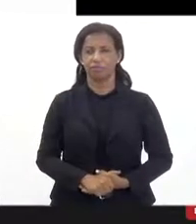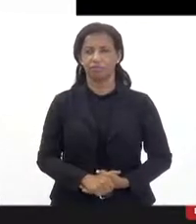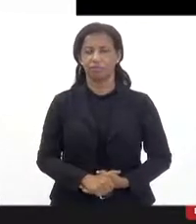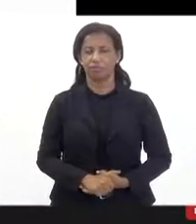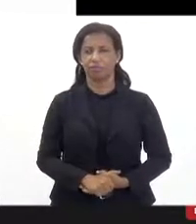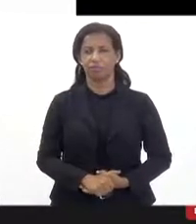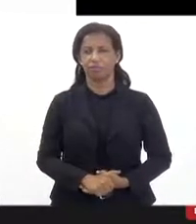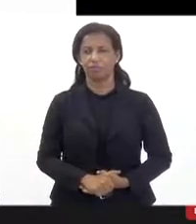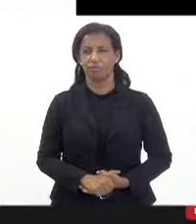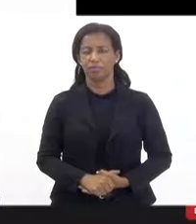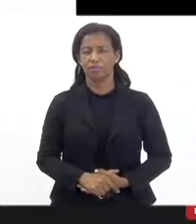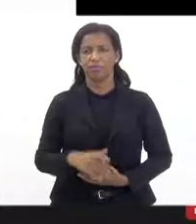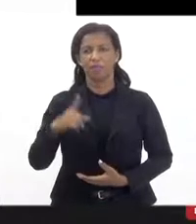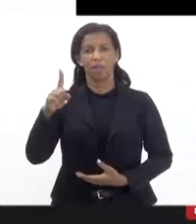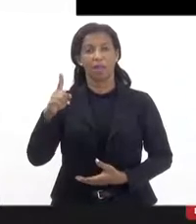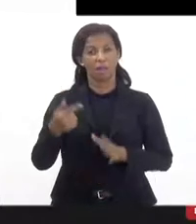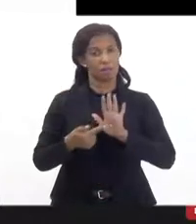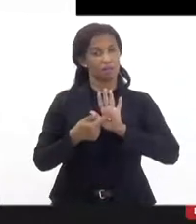Perfeito. Tá, essa